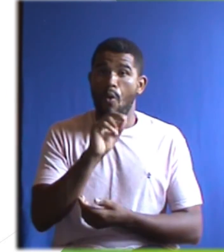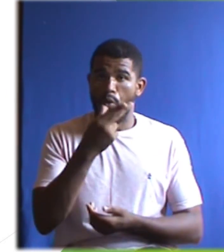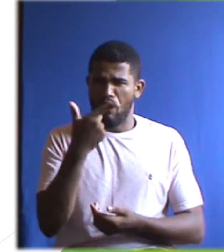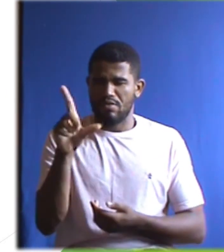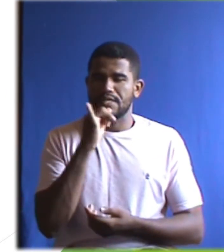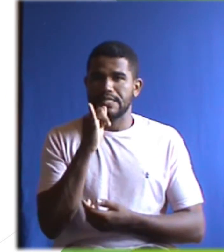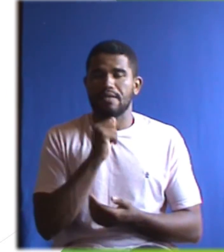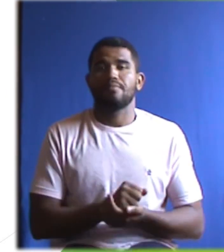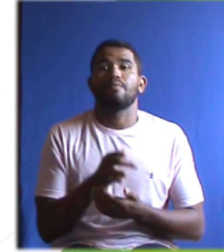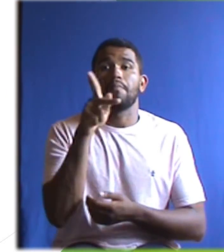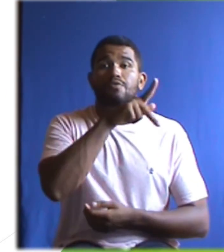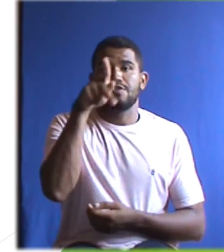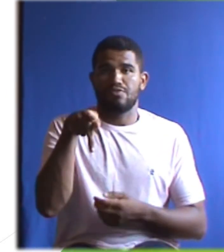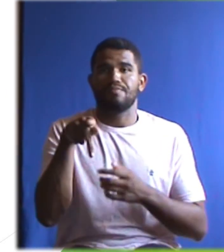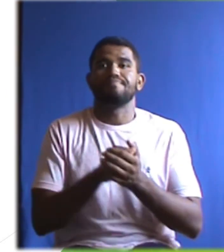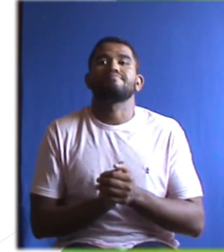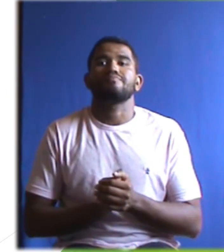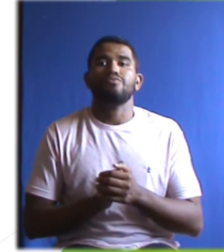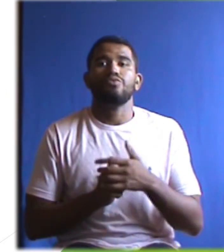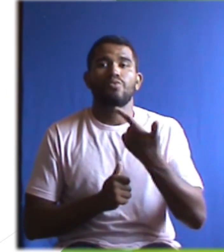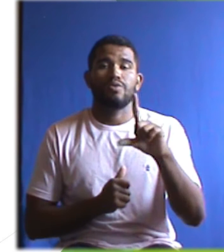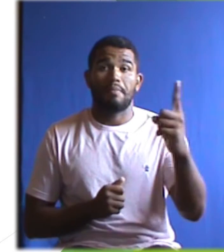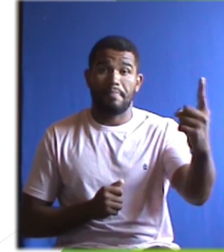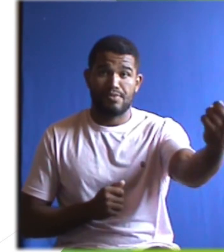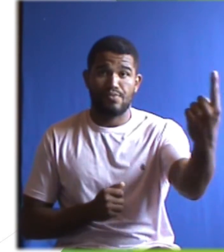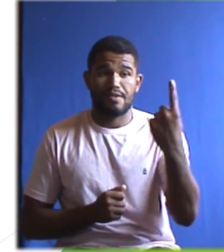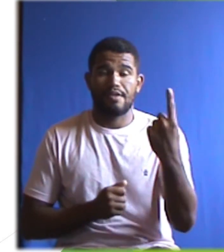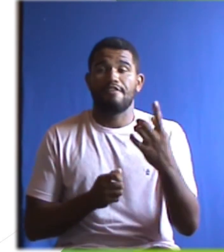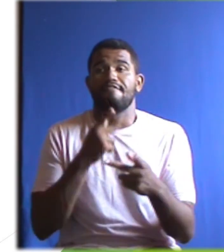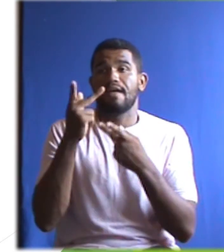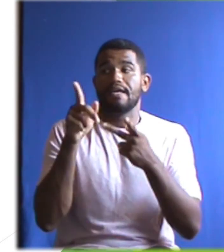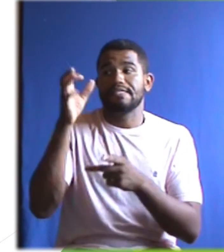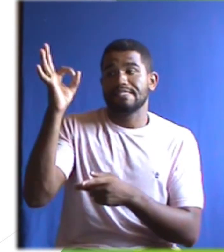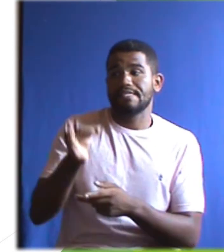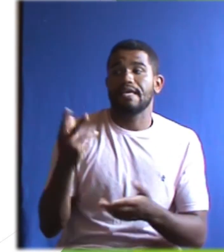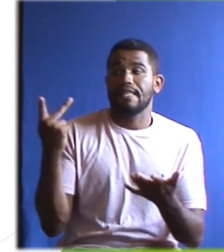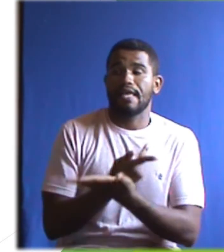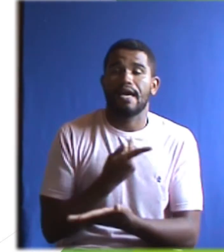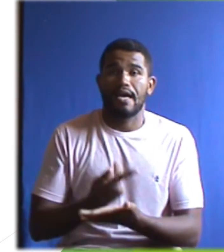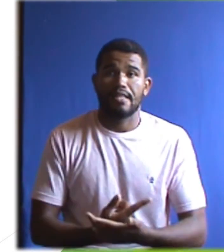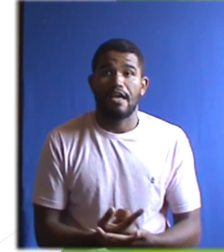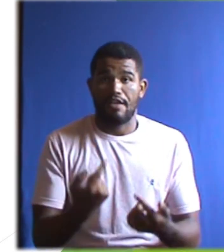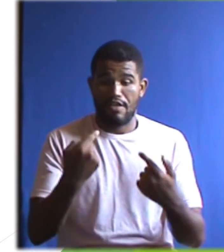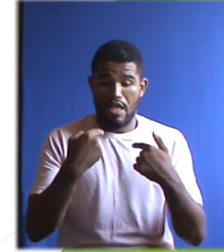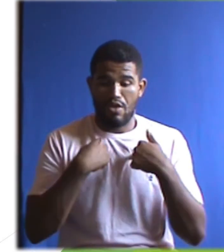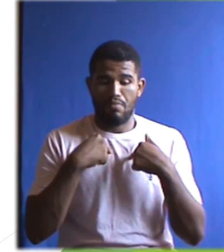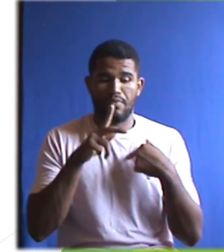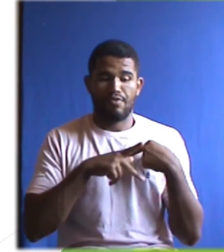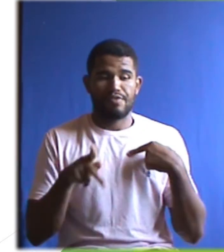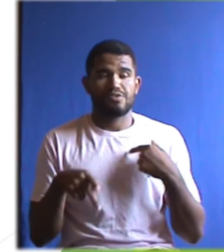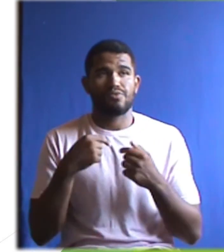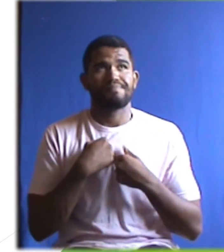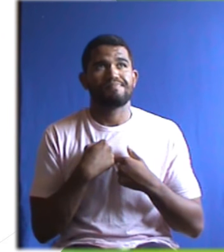desenvolvê-las. Ou um outro exemplo, professor, essa sua forma de ensinar está certa ou